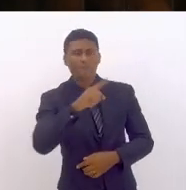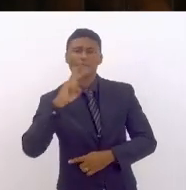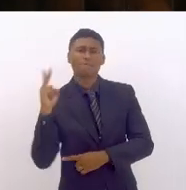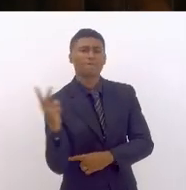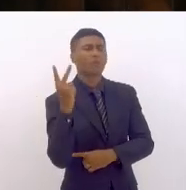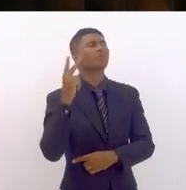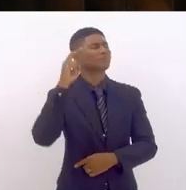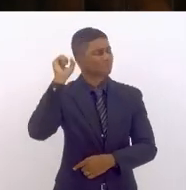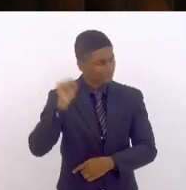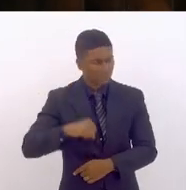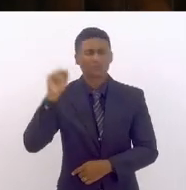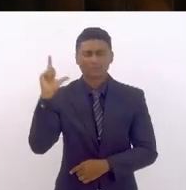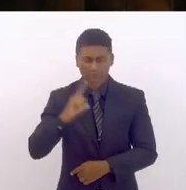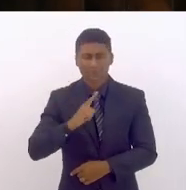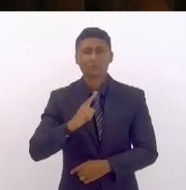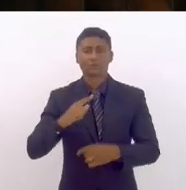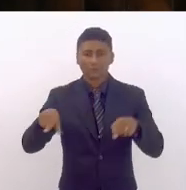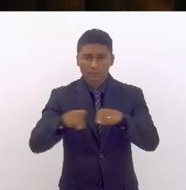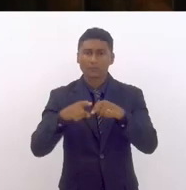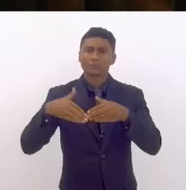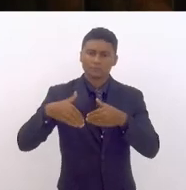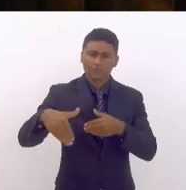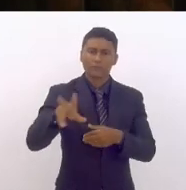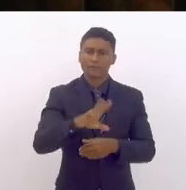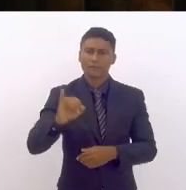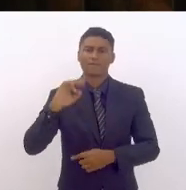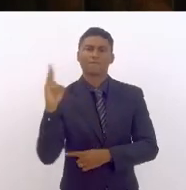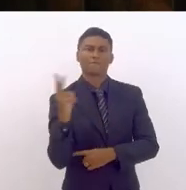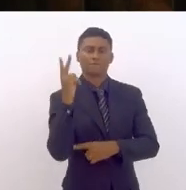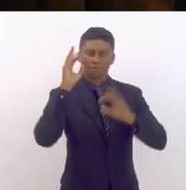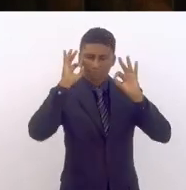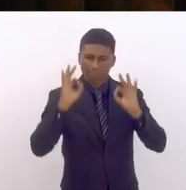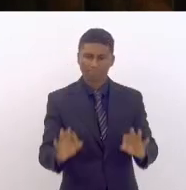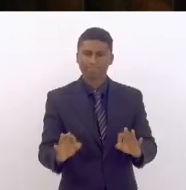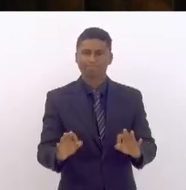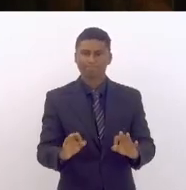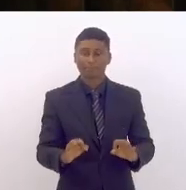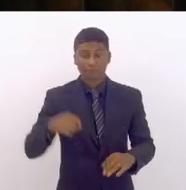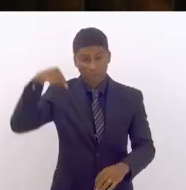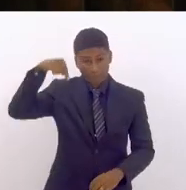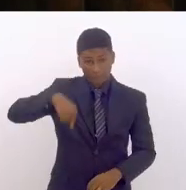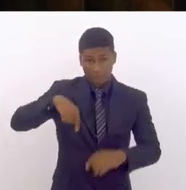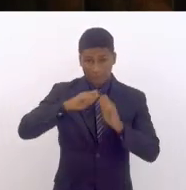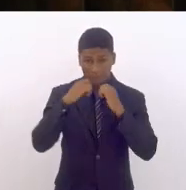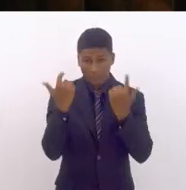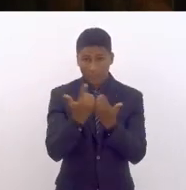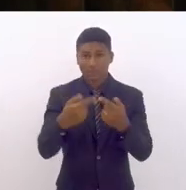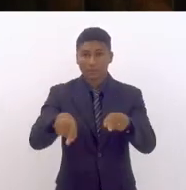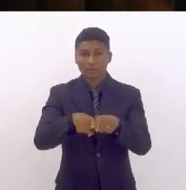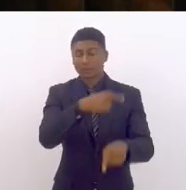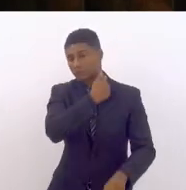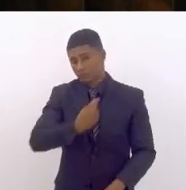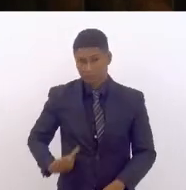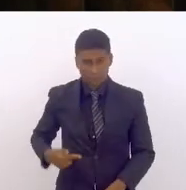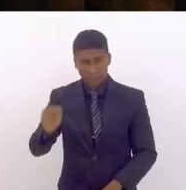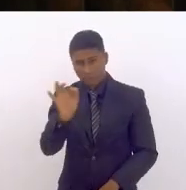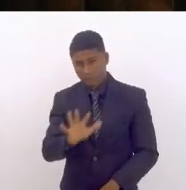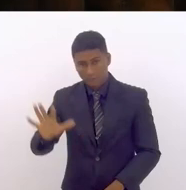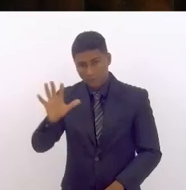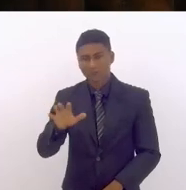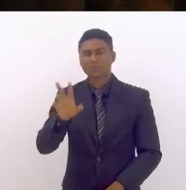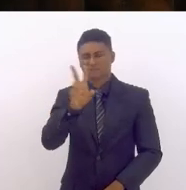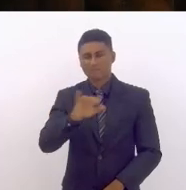sim, serão valorizados, sim, e pode ter certeza que, tanto aqui na Alerj como no governo federal, vocês